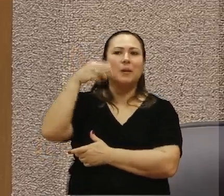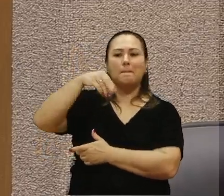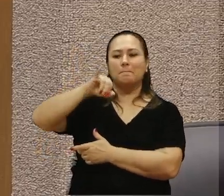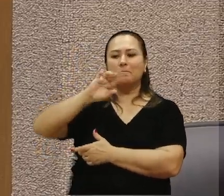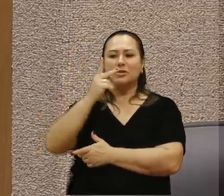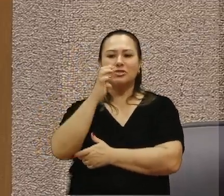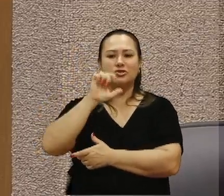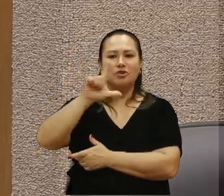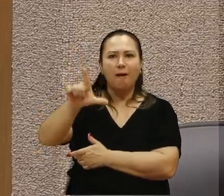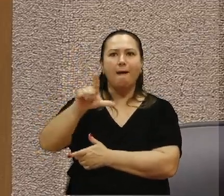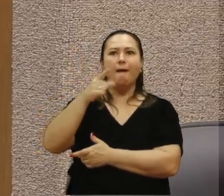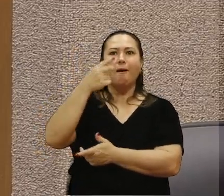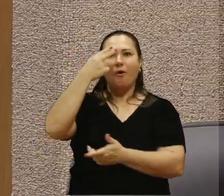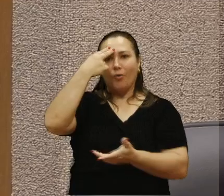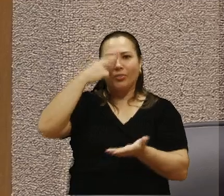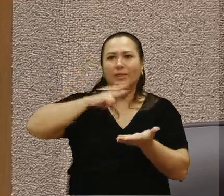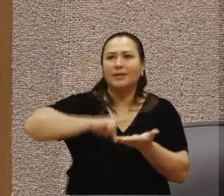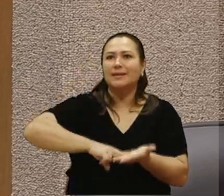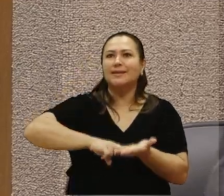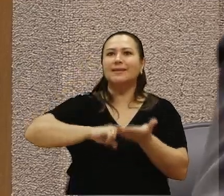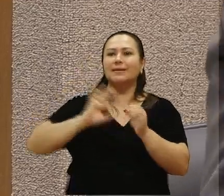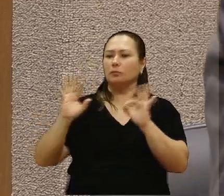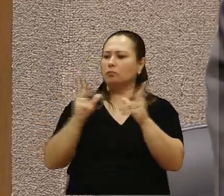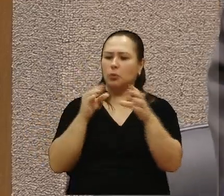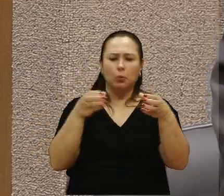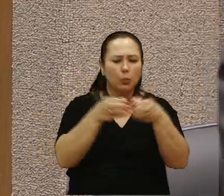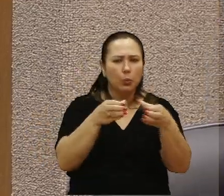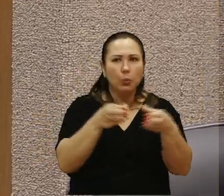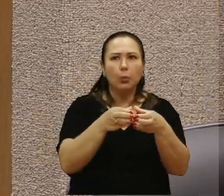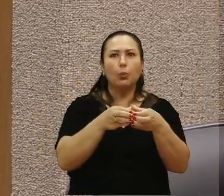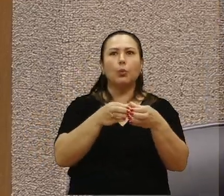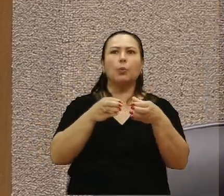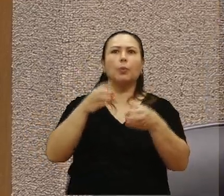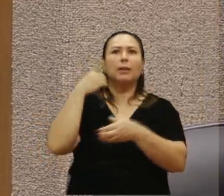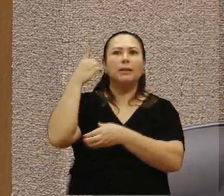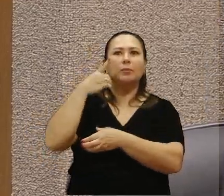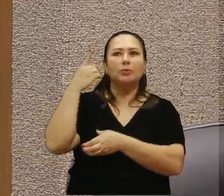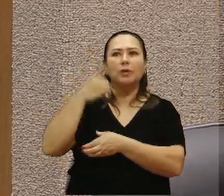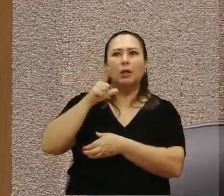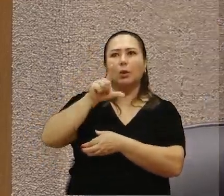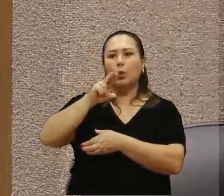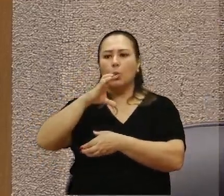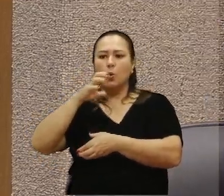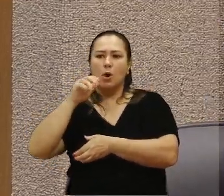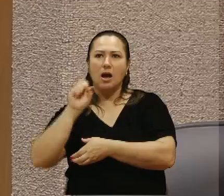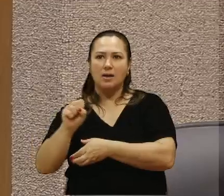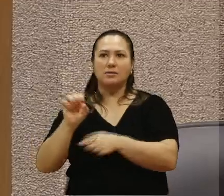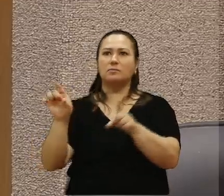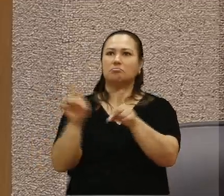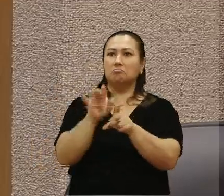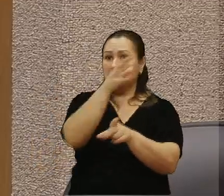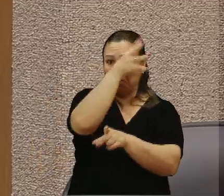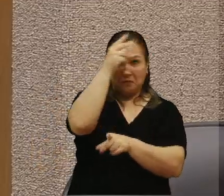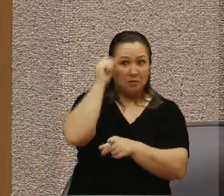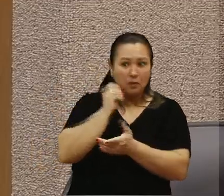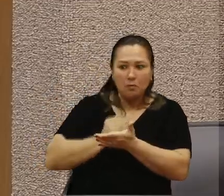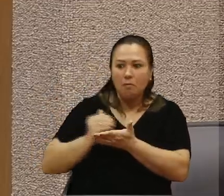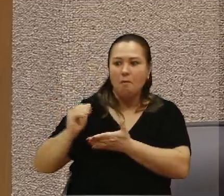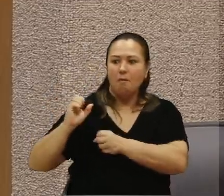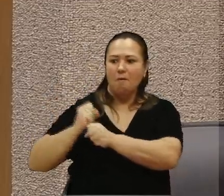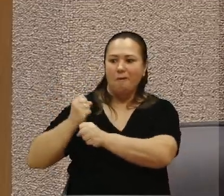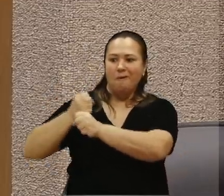o deputado Neri, toda a sua equipe, o deputado Lucas Redecker, o prefeito que deu o primeiro chute da quadra,